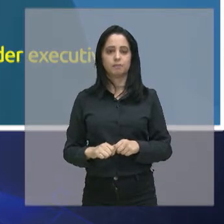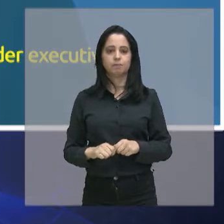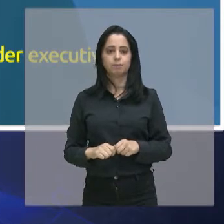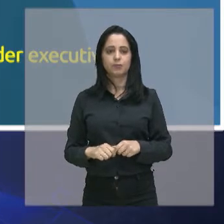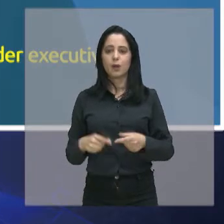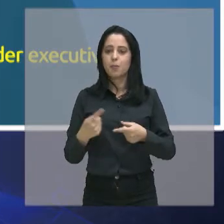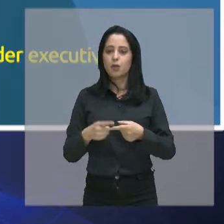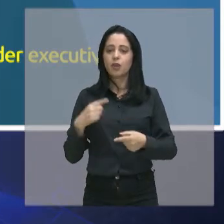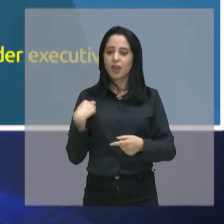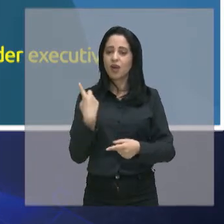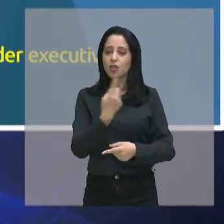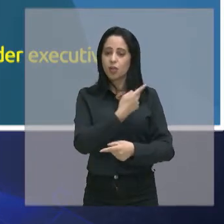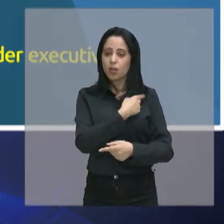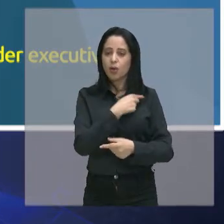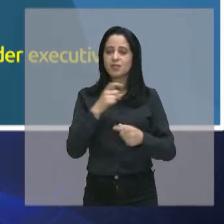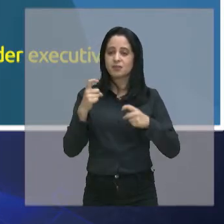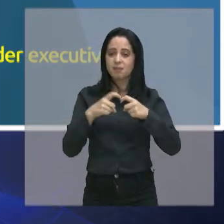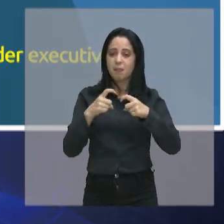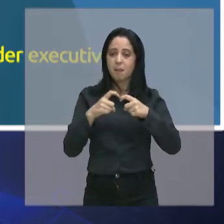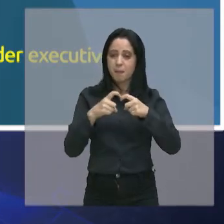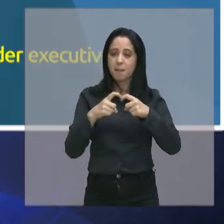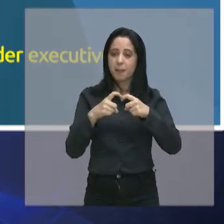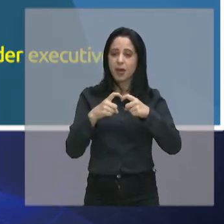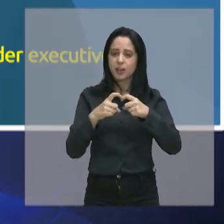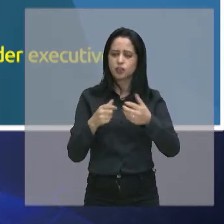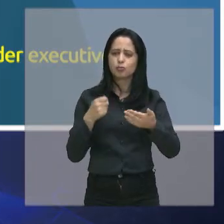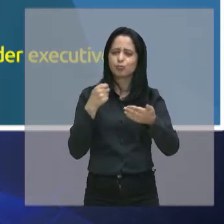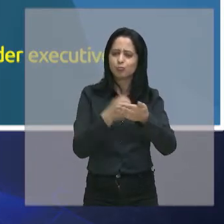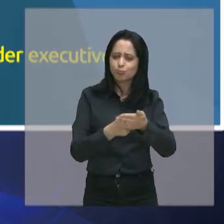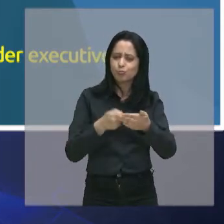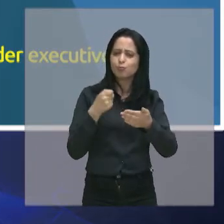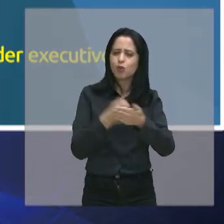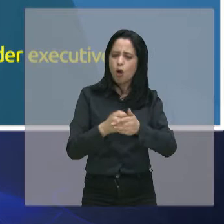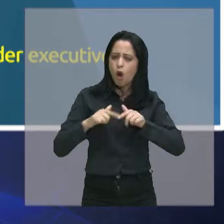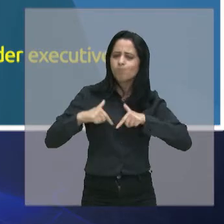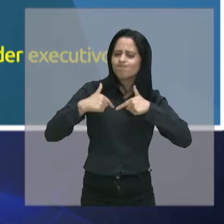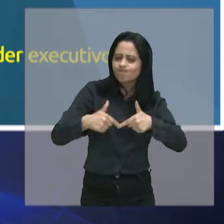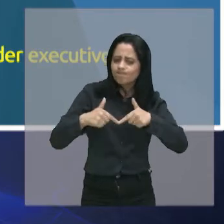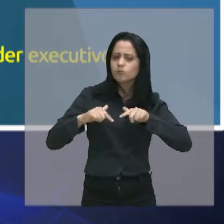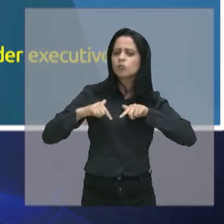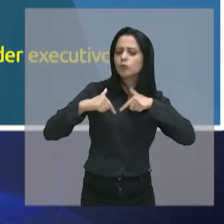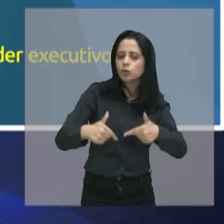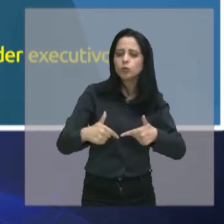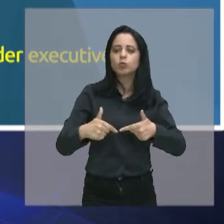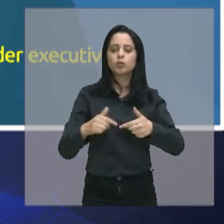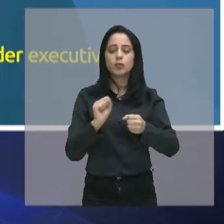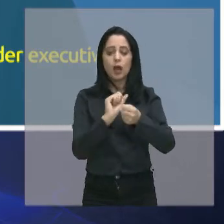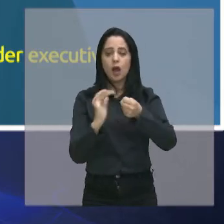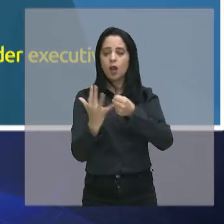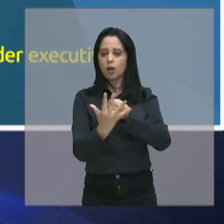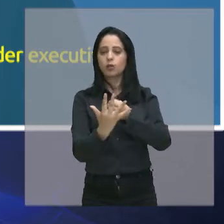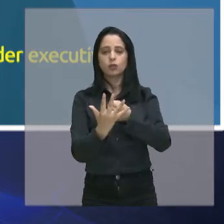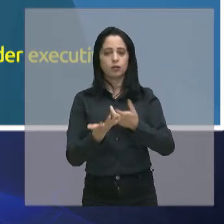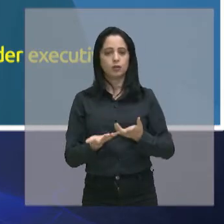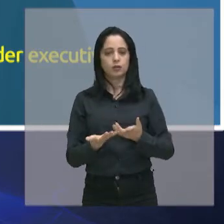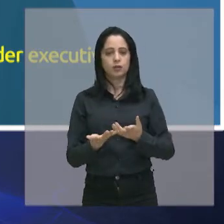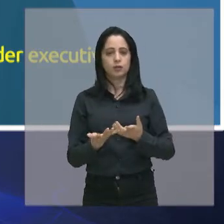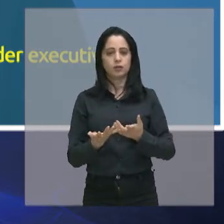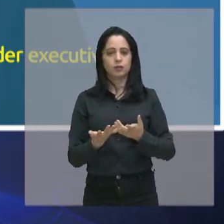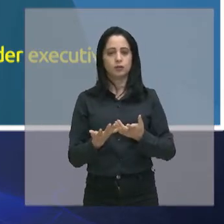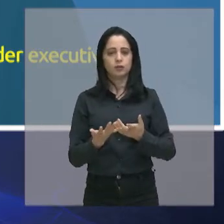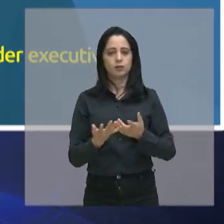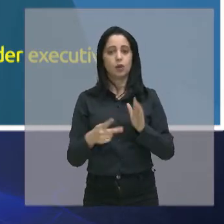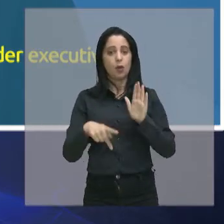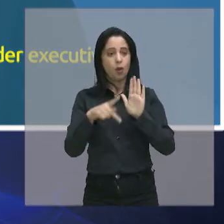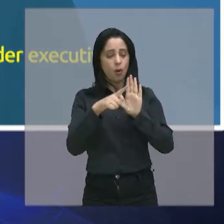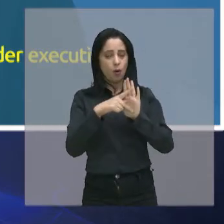tanto lutaram nessa pandemia esse projeto de taxar a gente em 30% no nosso trabalho. Em vez dele ter uma ideia